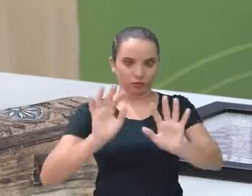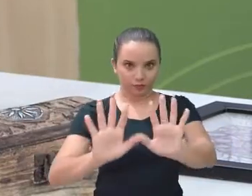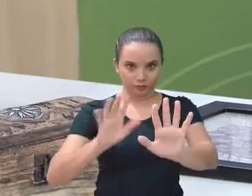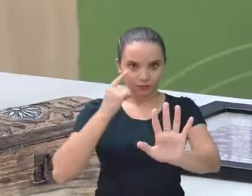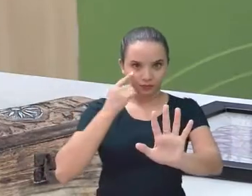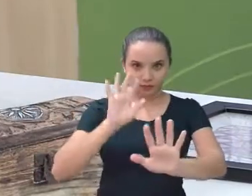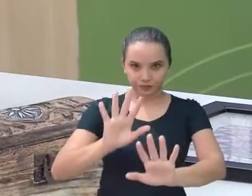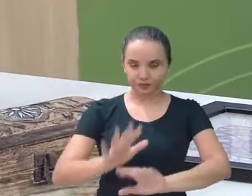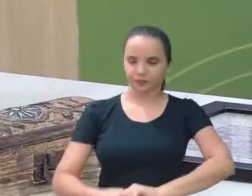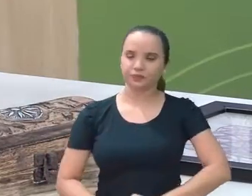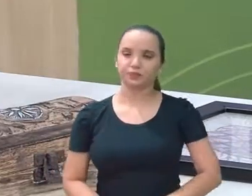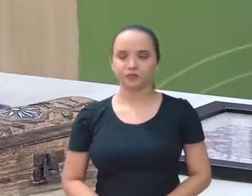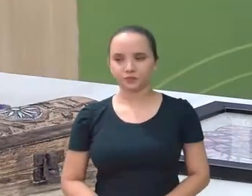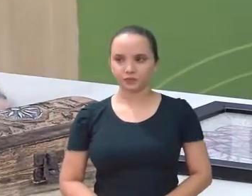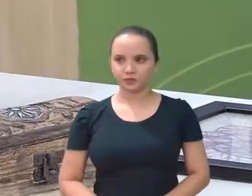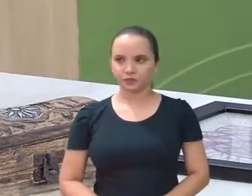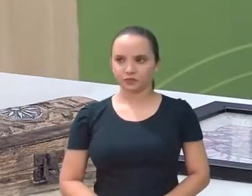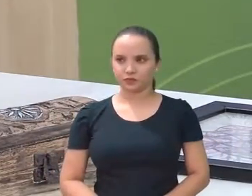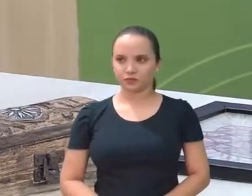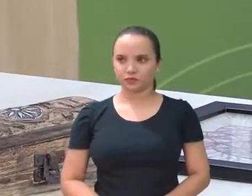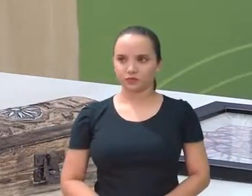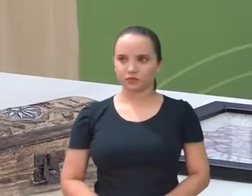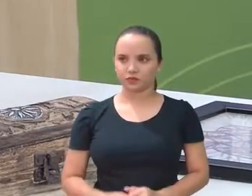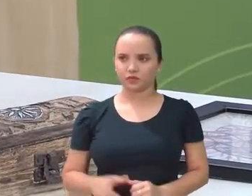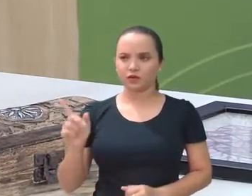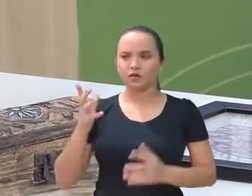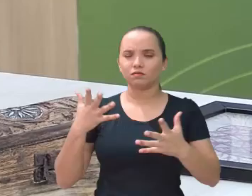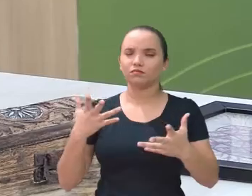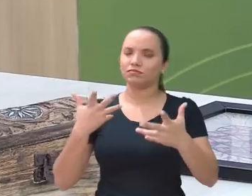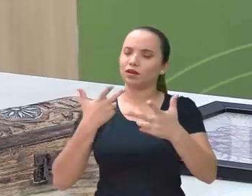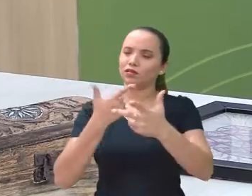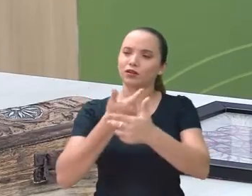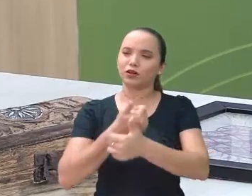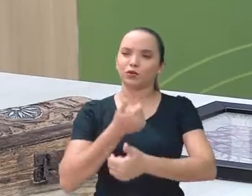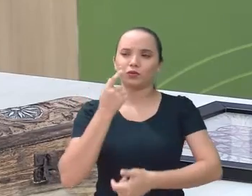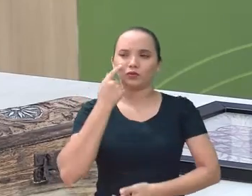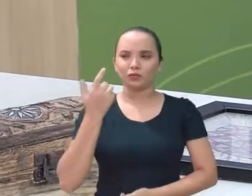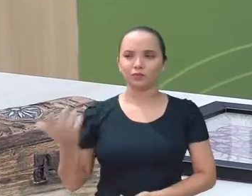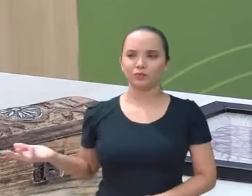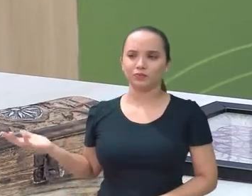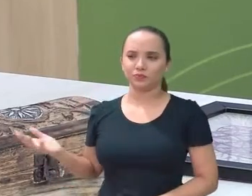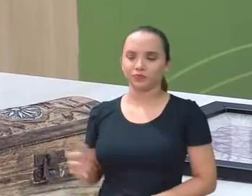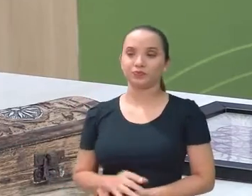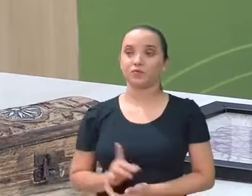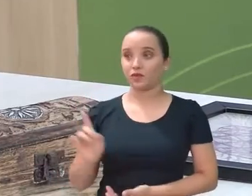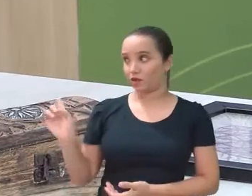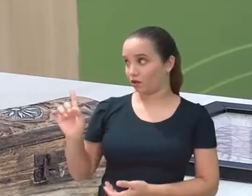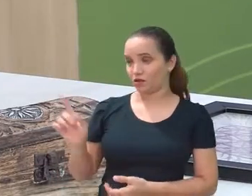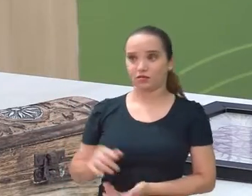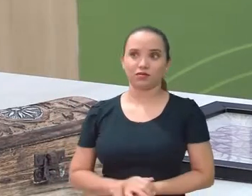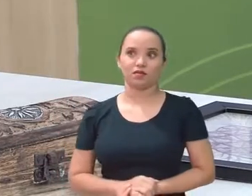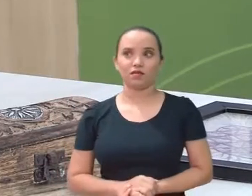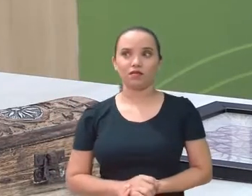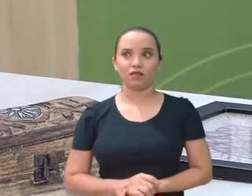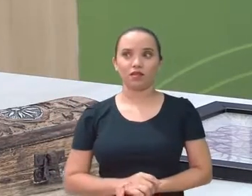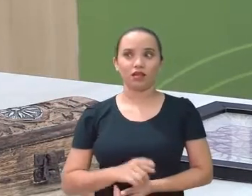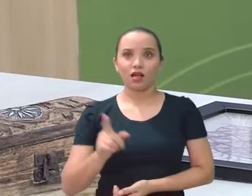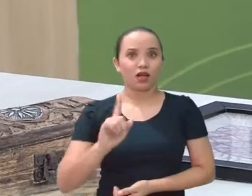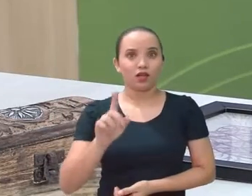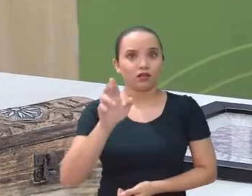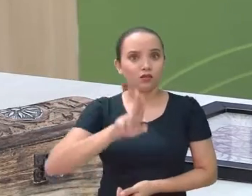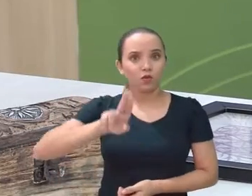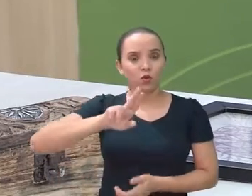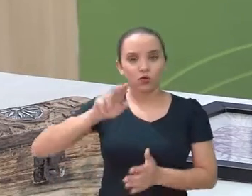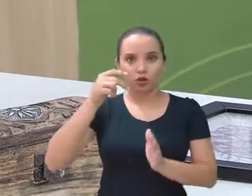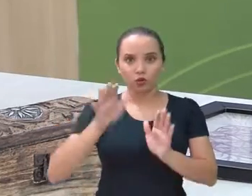né? Muito, muito maravilhosa, gente. Esse entalhe aqui não foi feito à